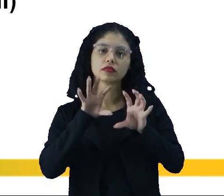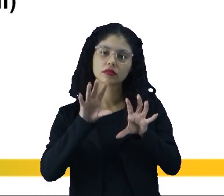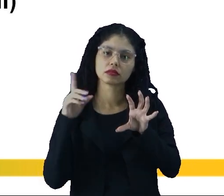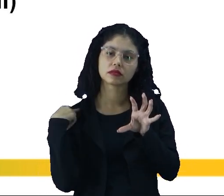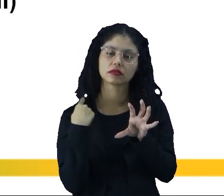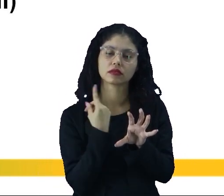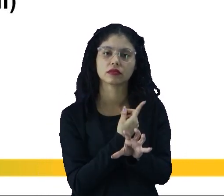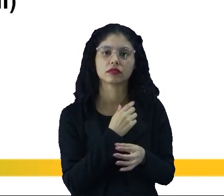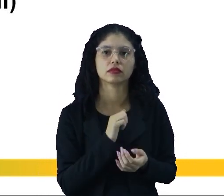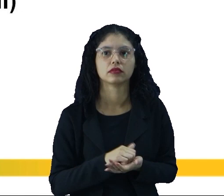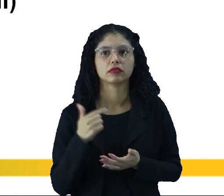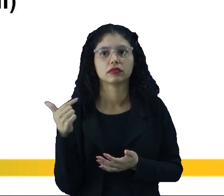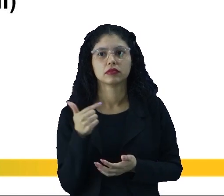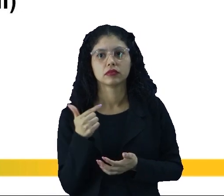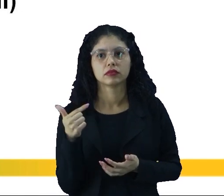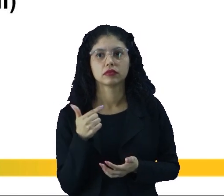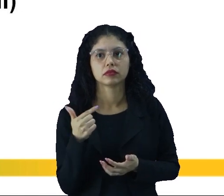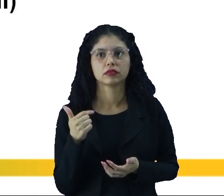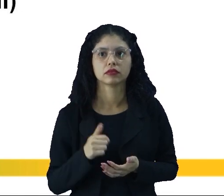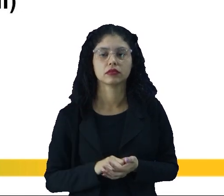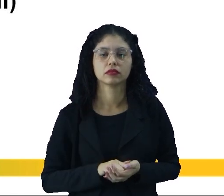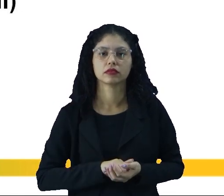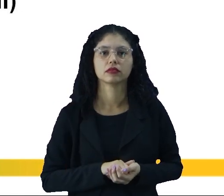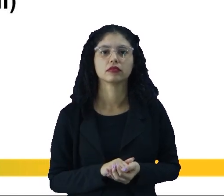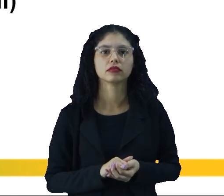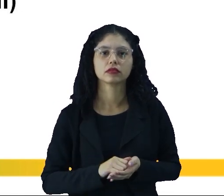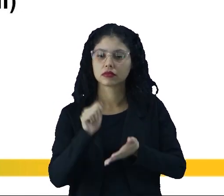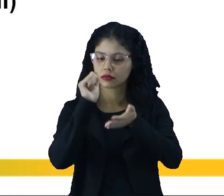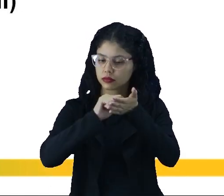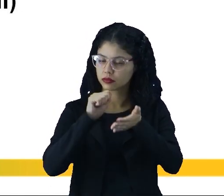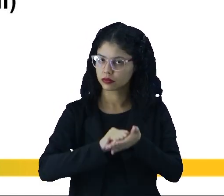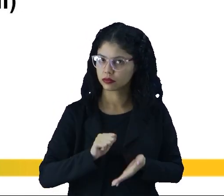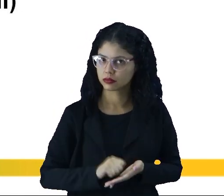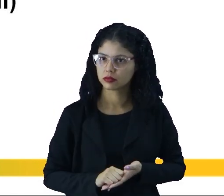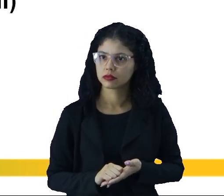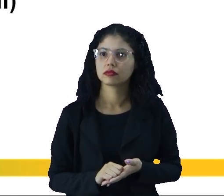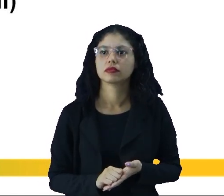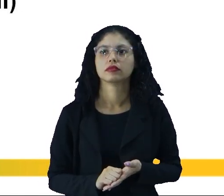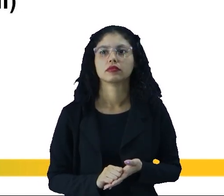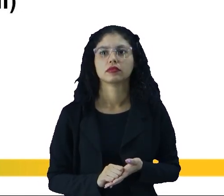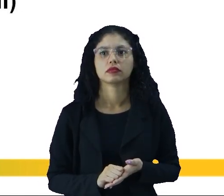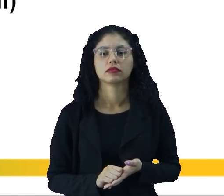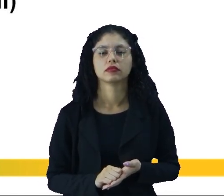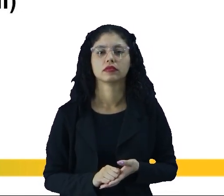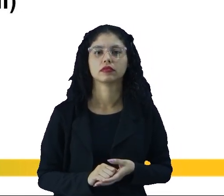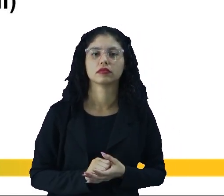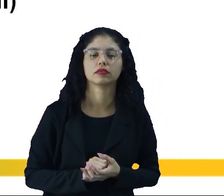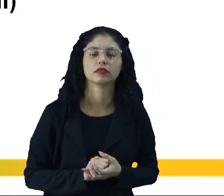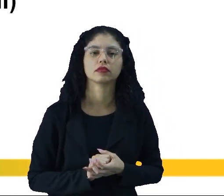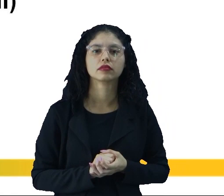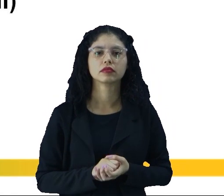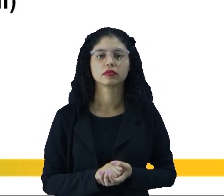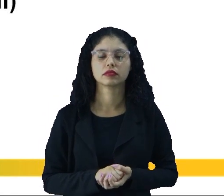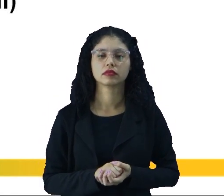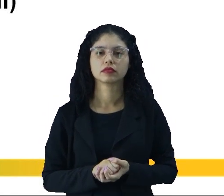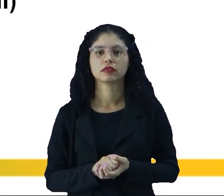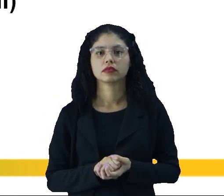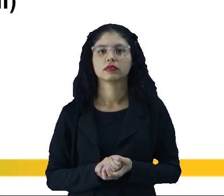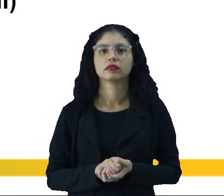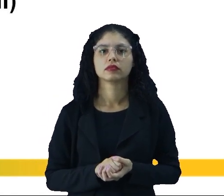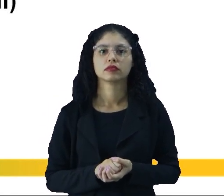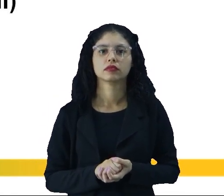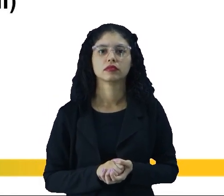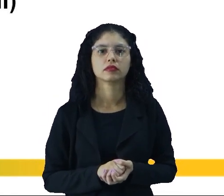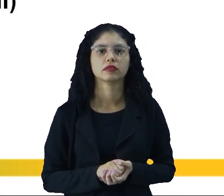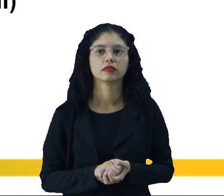Essa é a nossa segunda equação, anotem aí, ó, 35 igual a 0,8